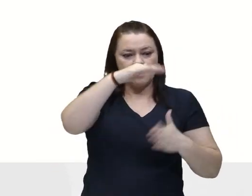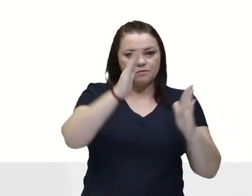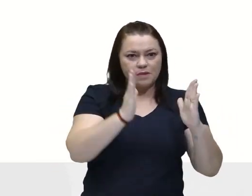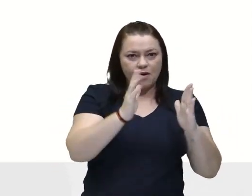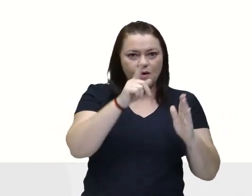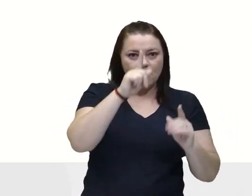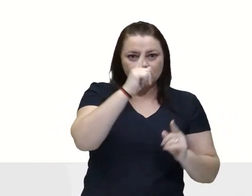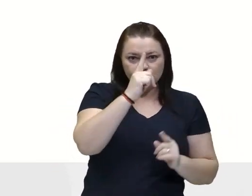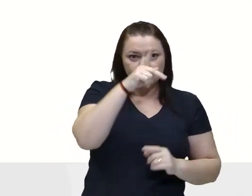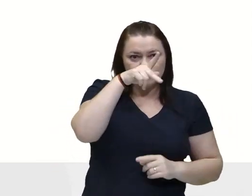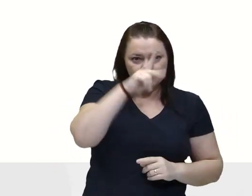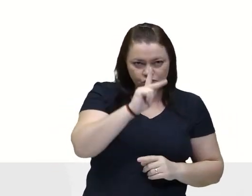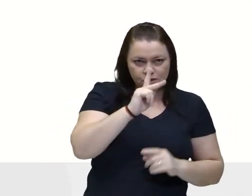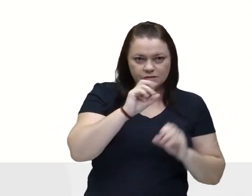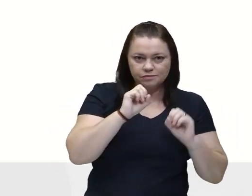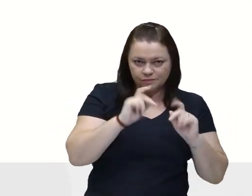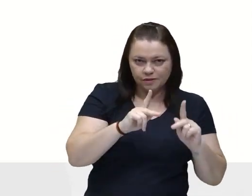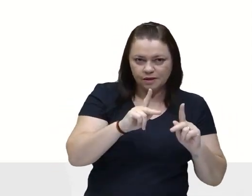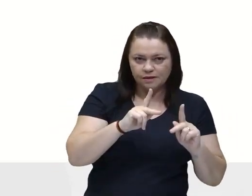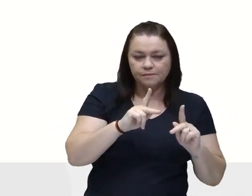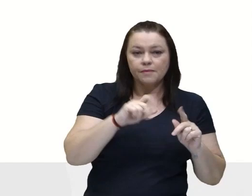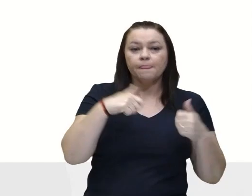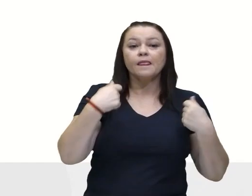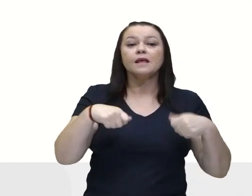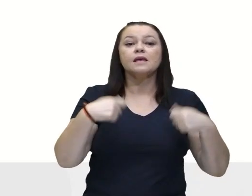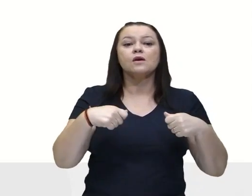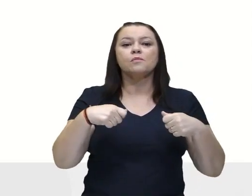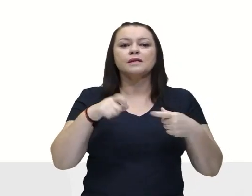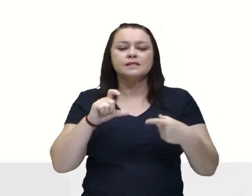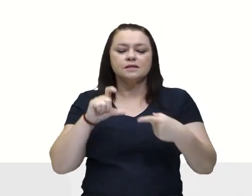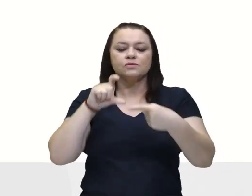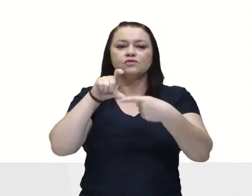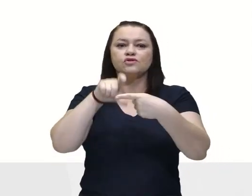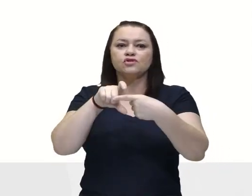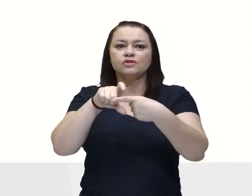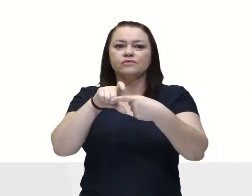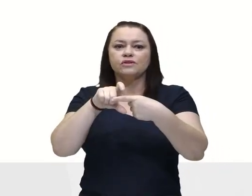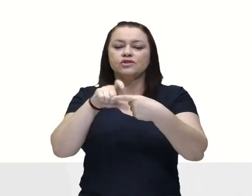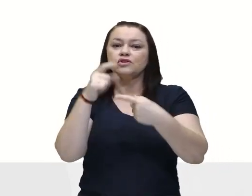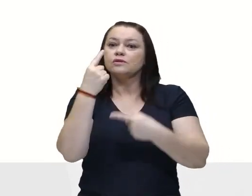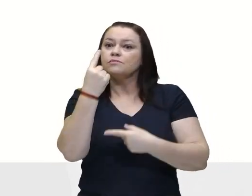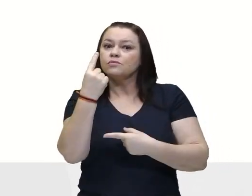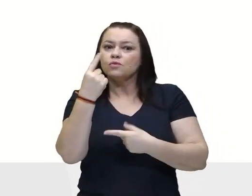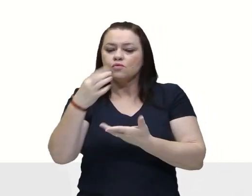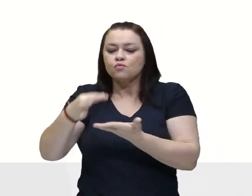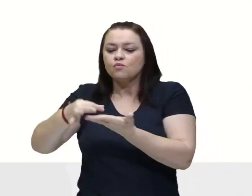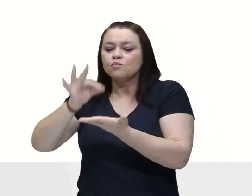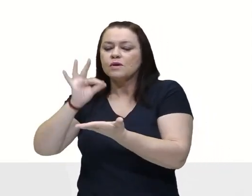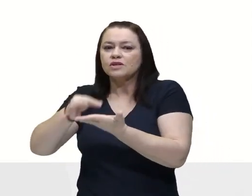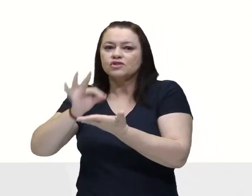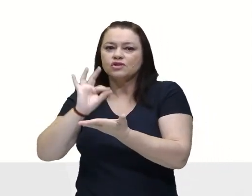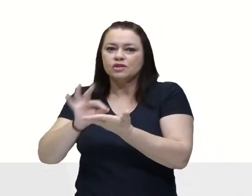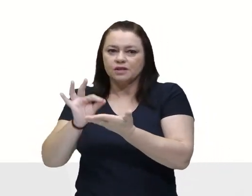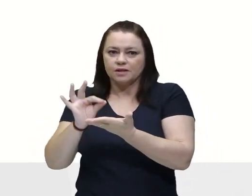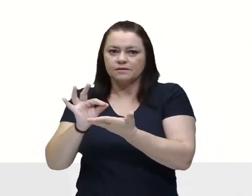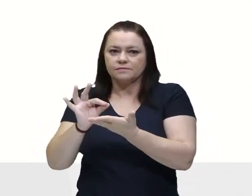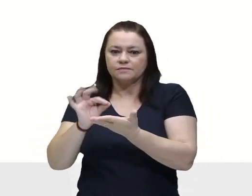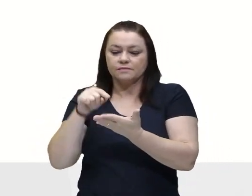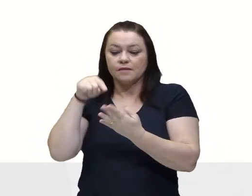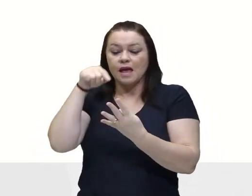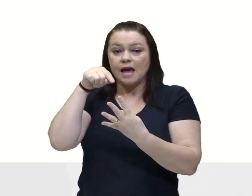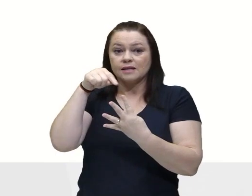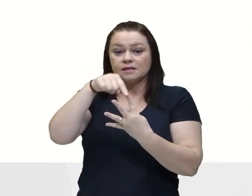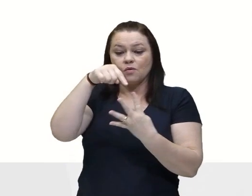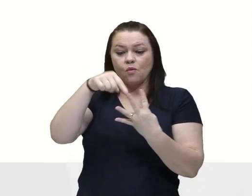trigo, tá certo? E eu tenho que dividi-lo por quanto? Por uma xícara, ok? E nessa xícara